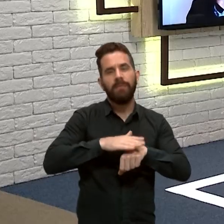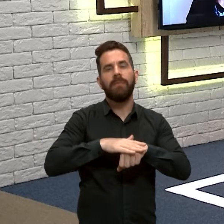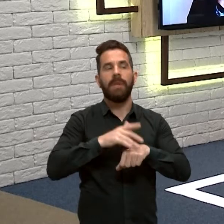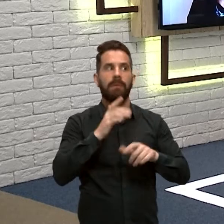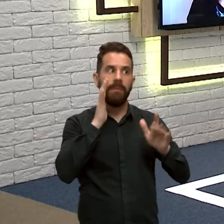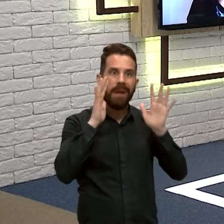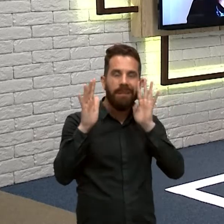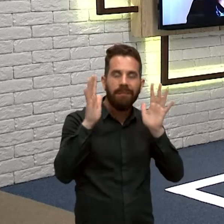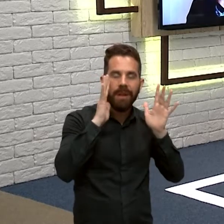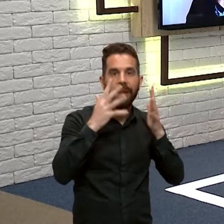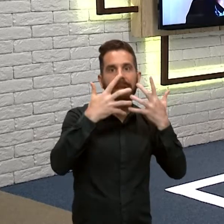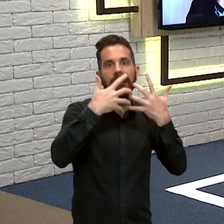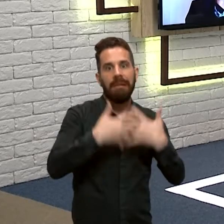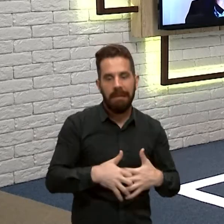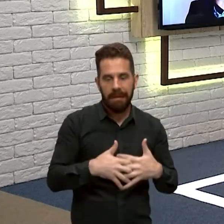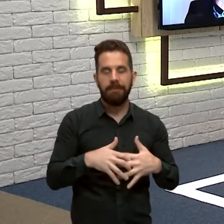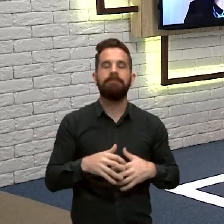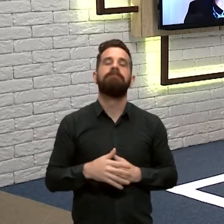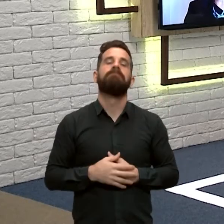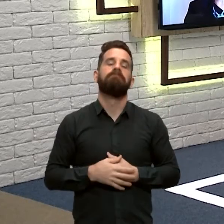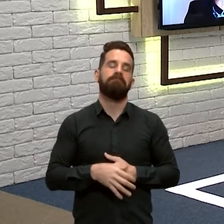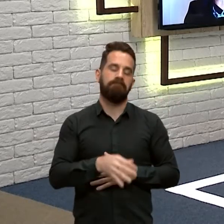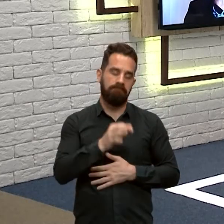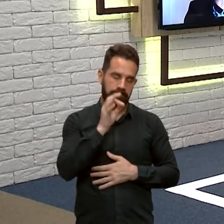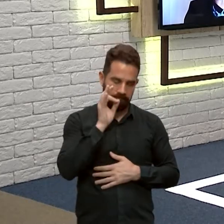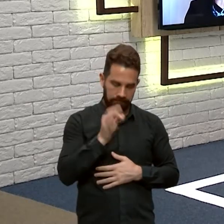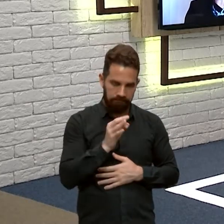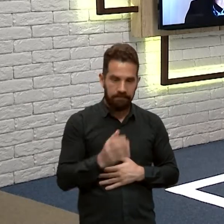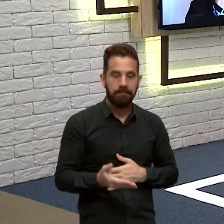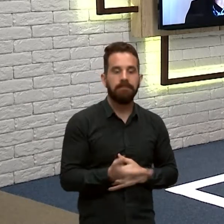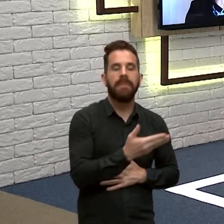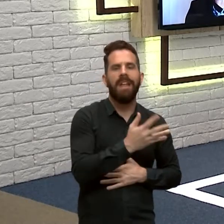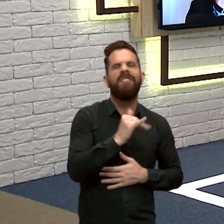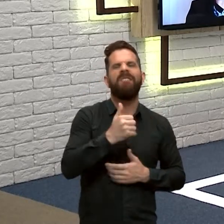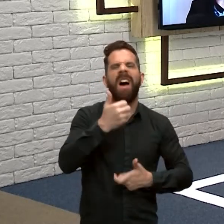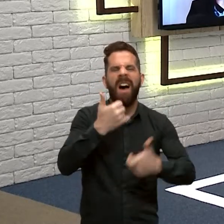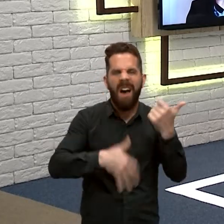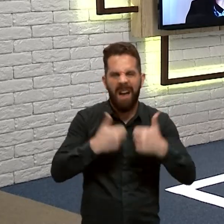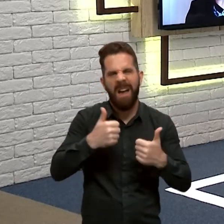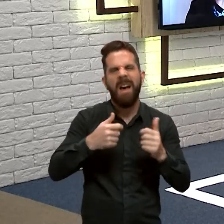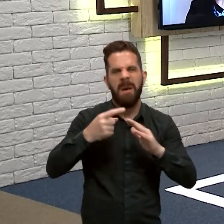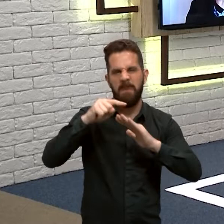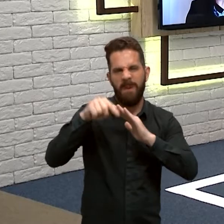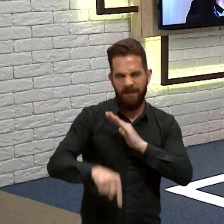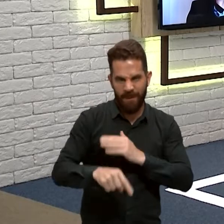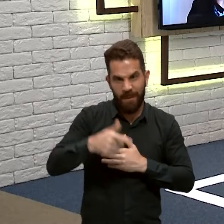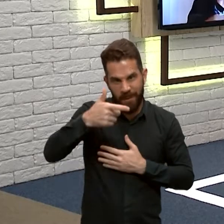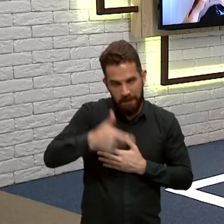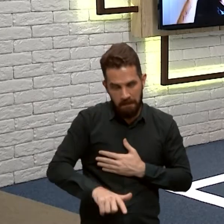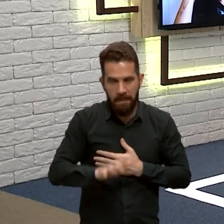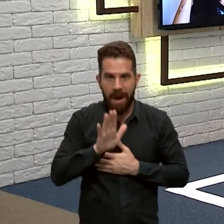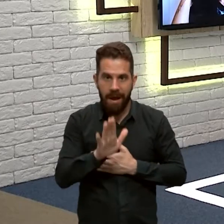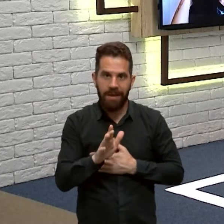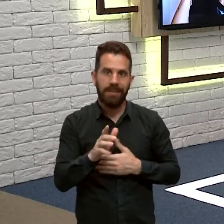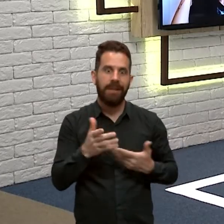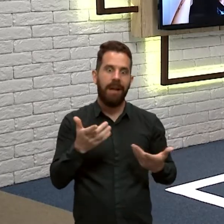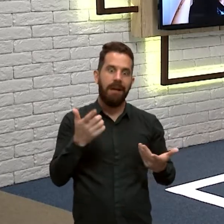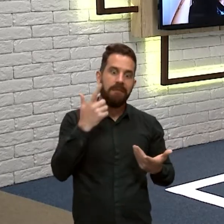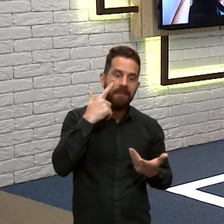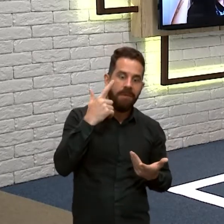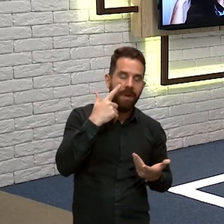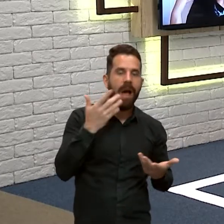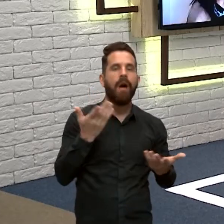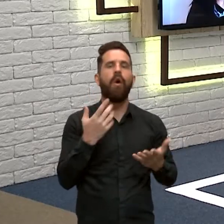reflexiva. A gente vai desenvolvendo isso ao longo das nossas questões, para a gente conseguir também esse bate-papo, né, esse bate-bola entre vocês. Vou